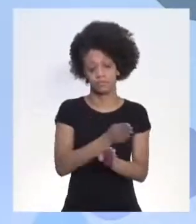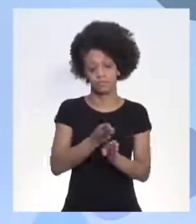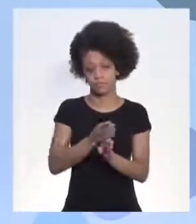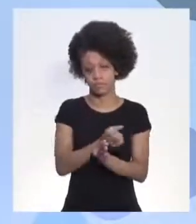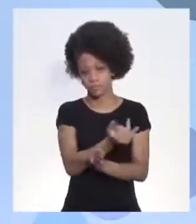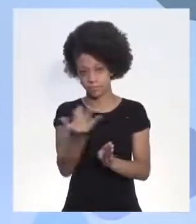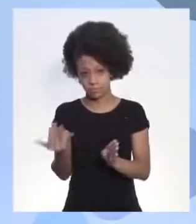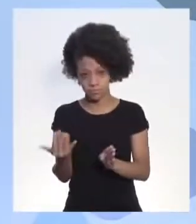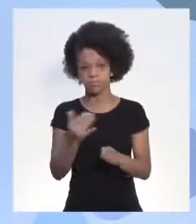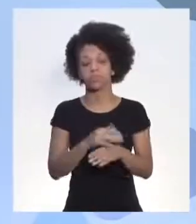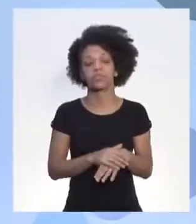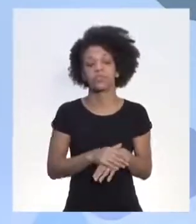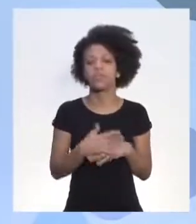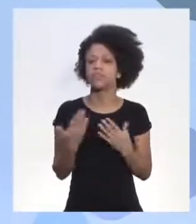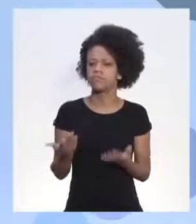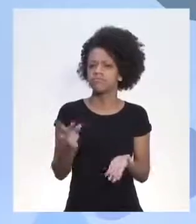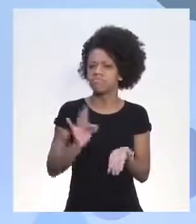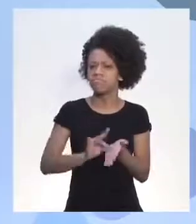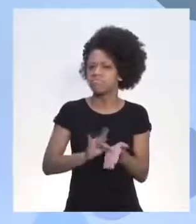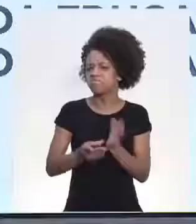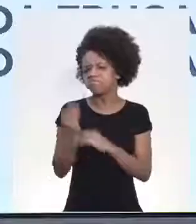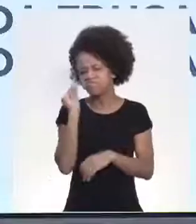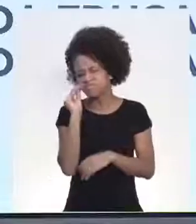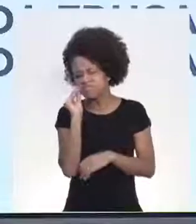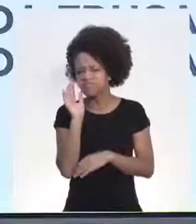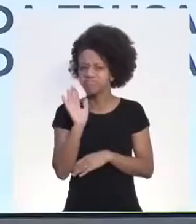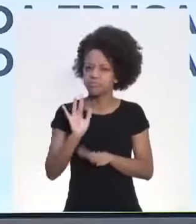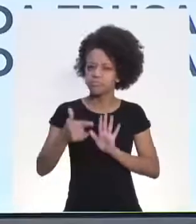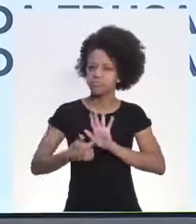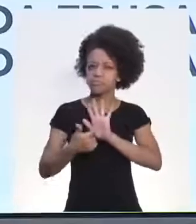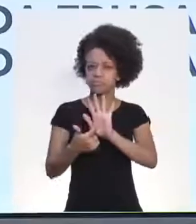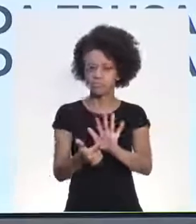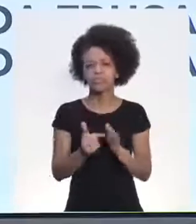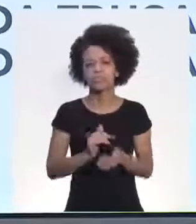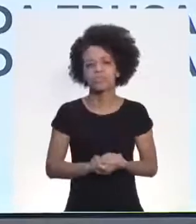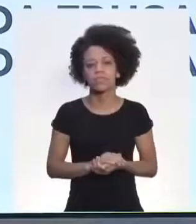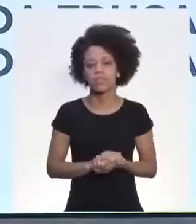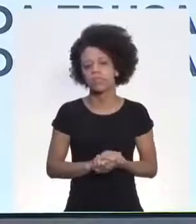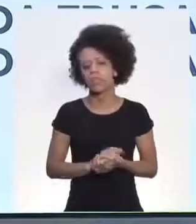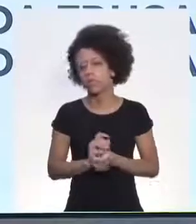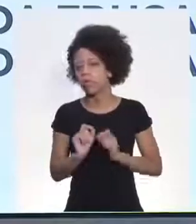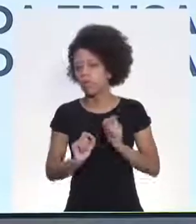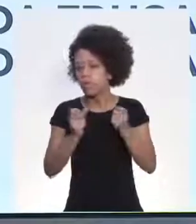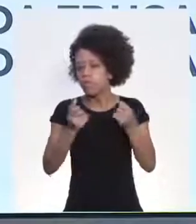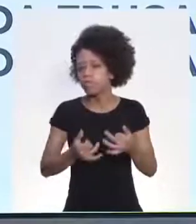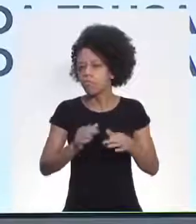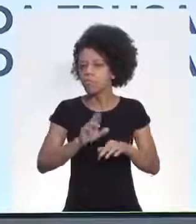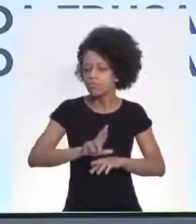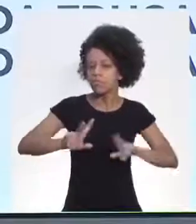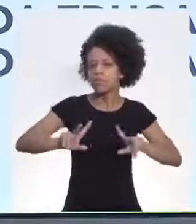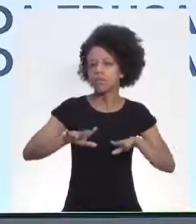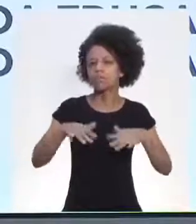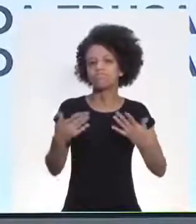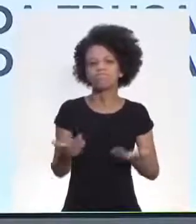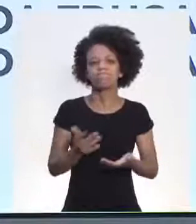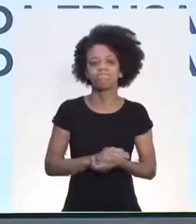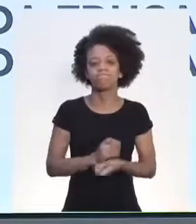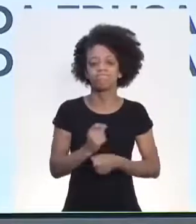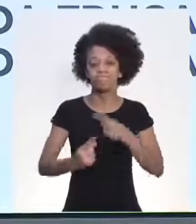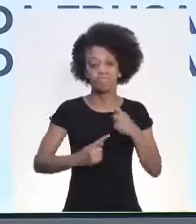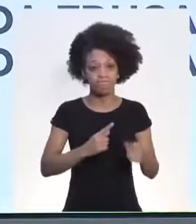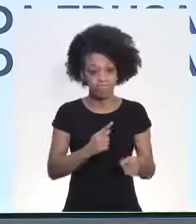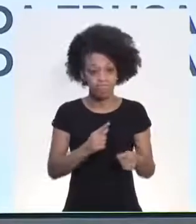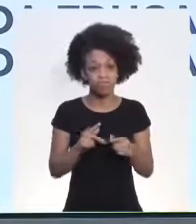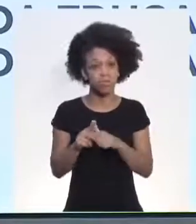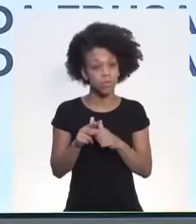situação real, bem... Vamos tentar aí, né, colocar uma situação um pouquinho diferente, né? Estamos aqui com alguns equipamentos